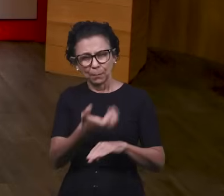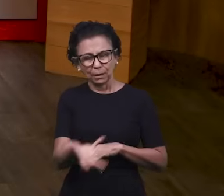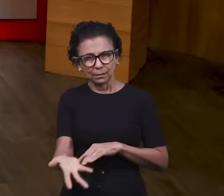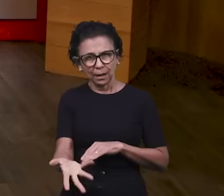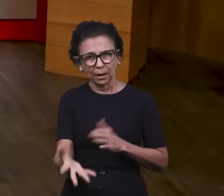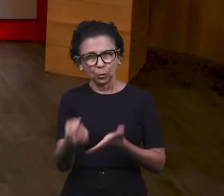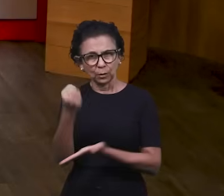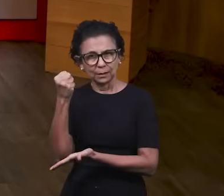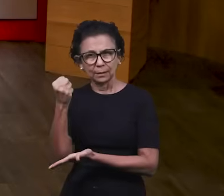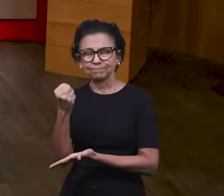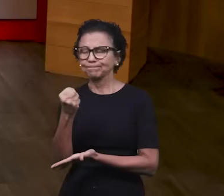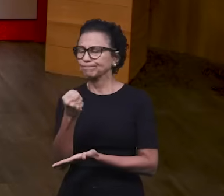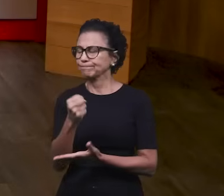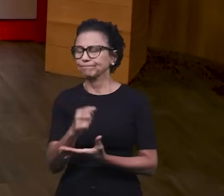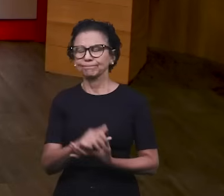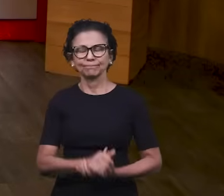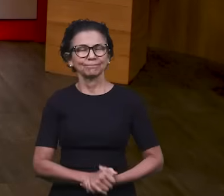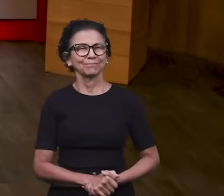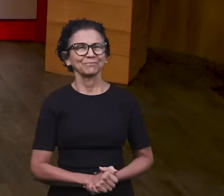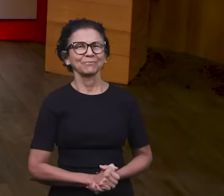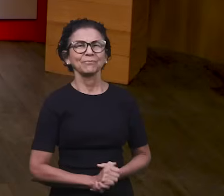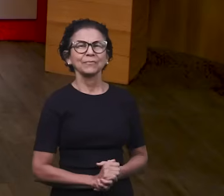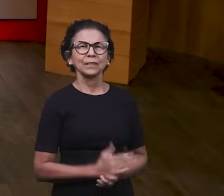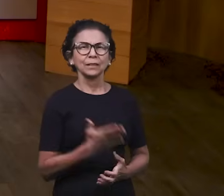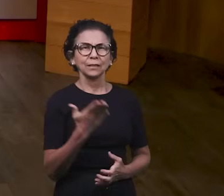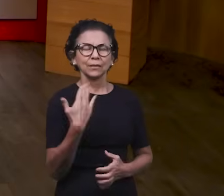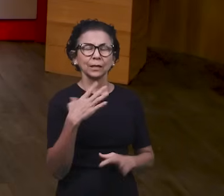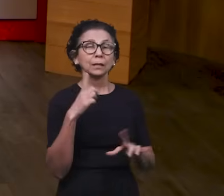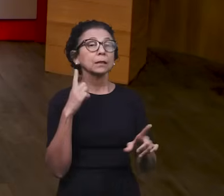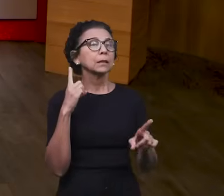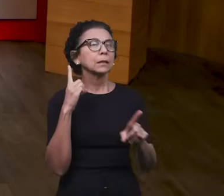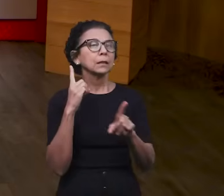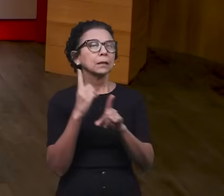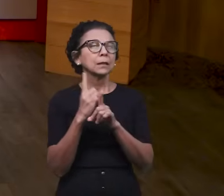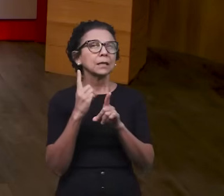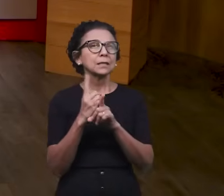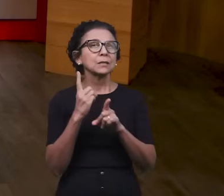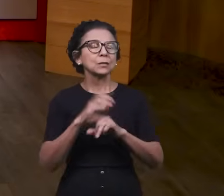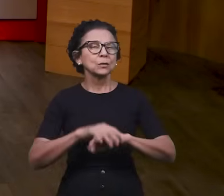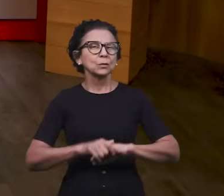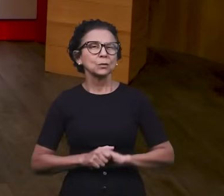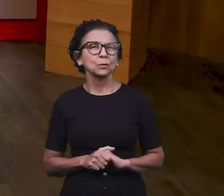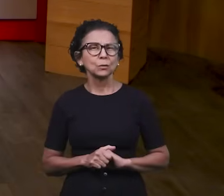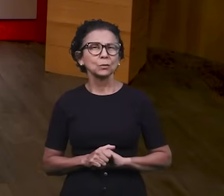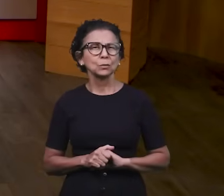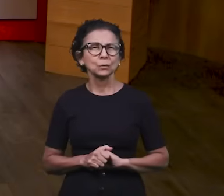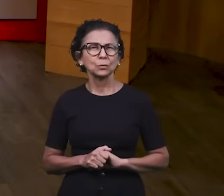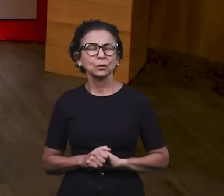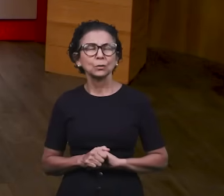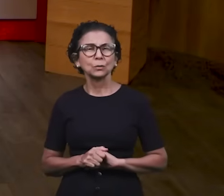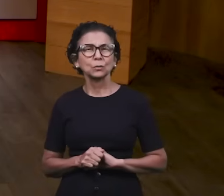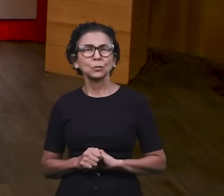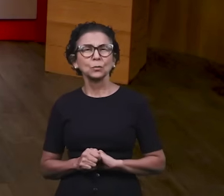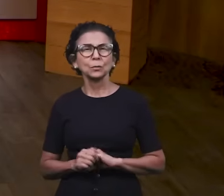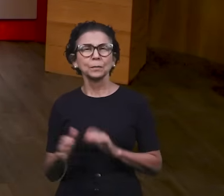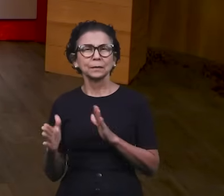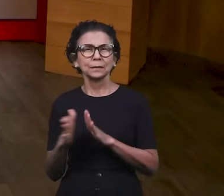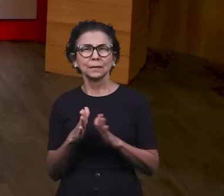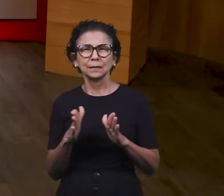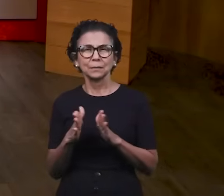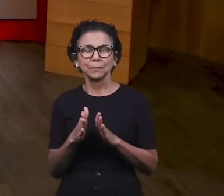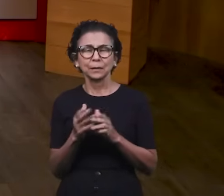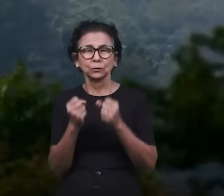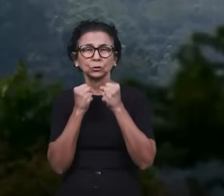parada. Agora, na reportagem, descubra quais culturas se desenvolvem melhor neste período